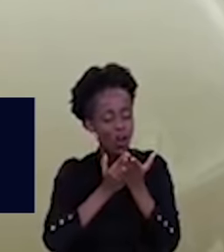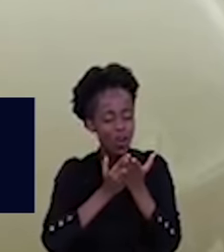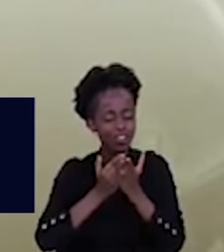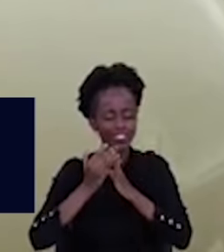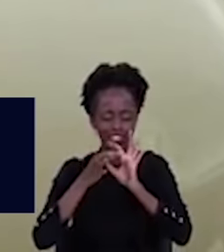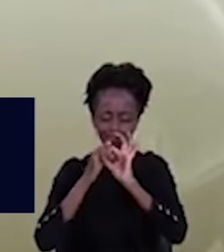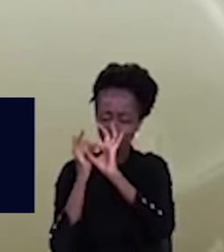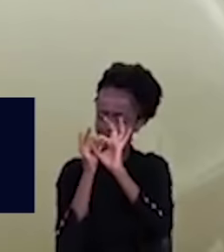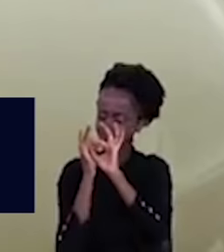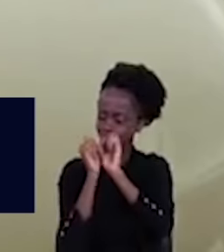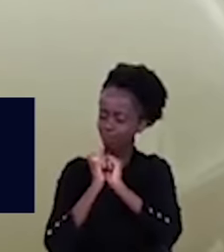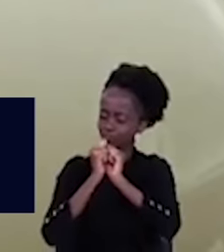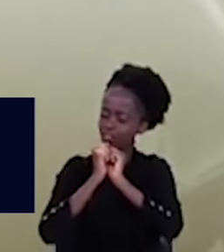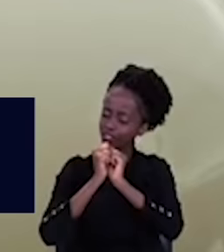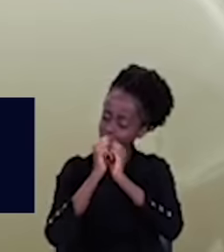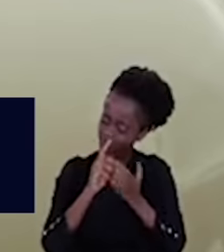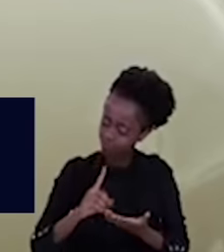Vencer,